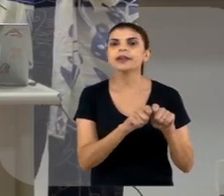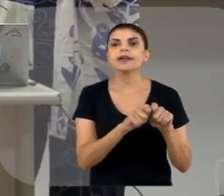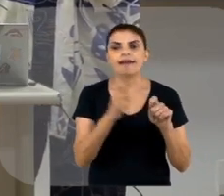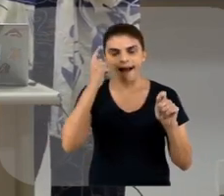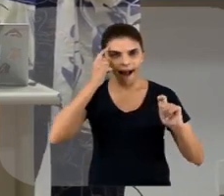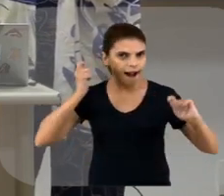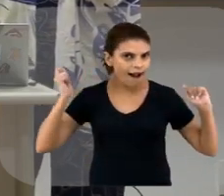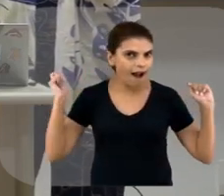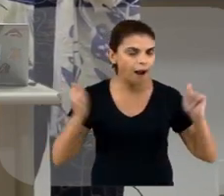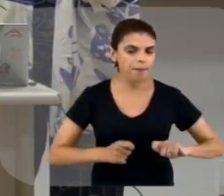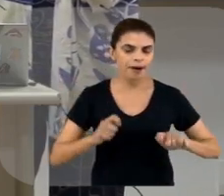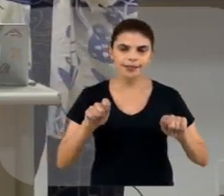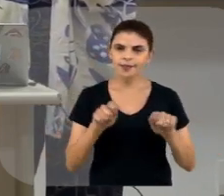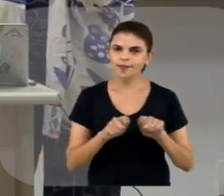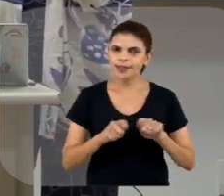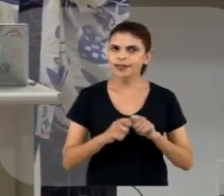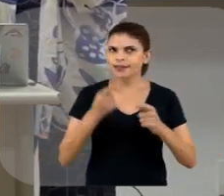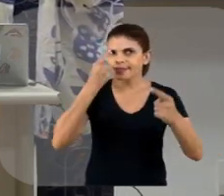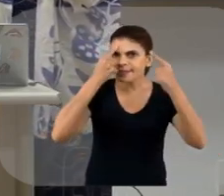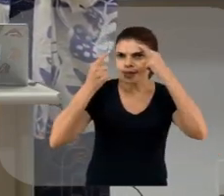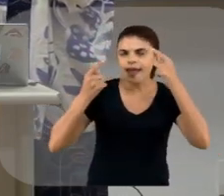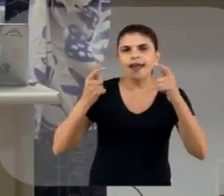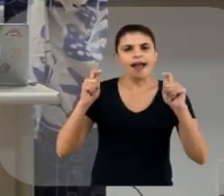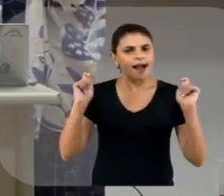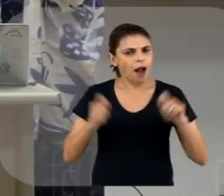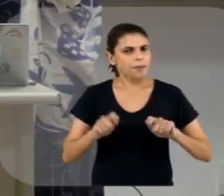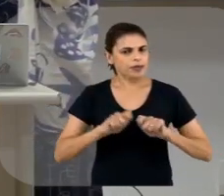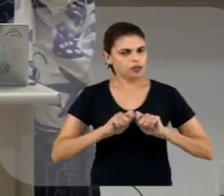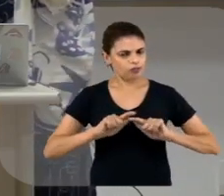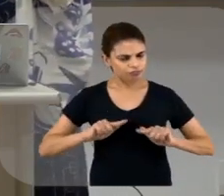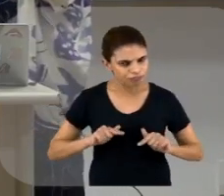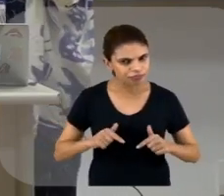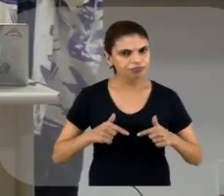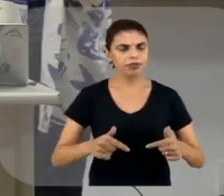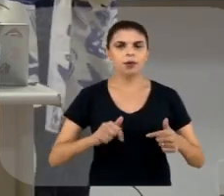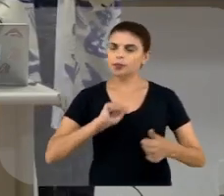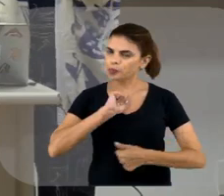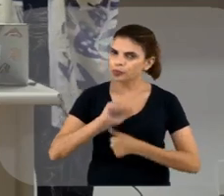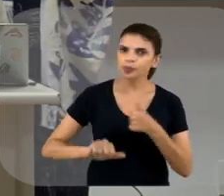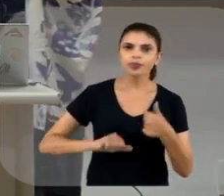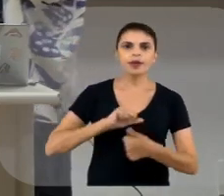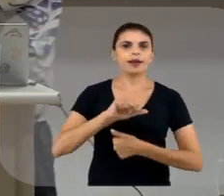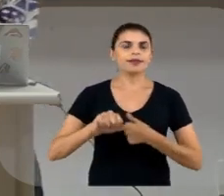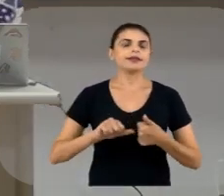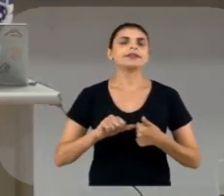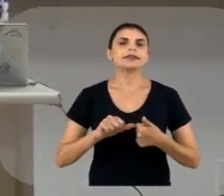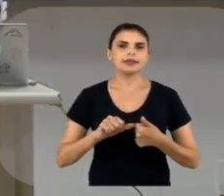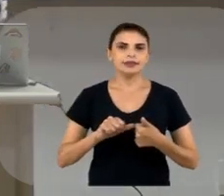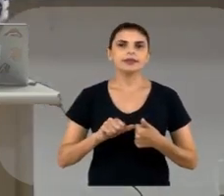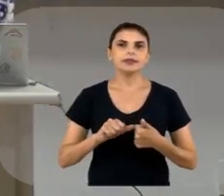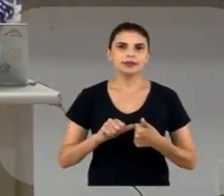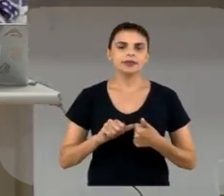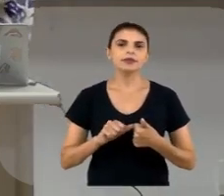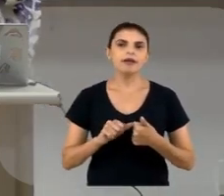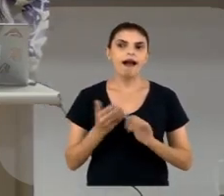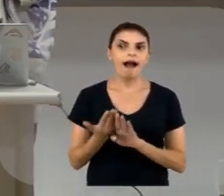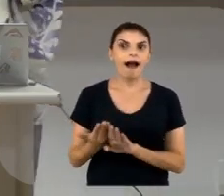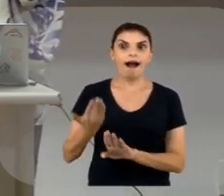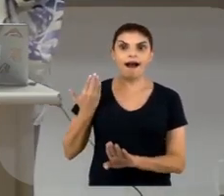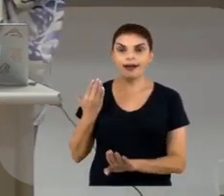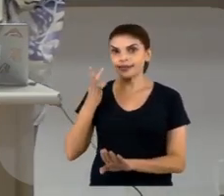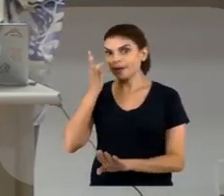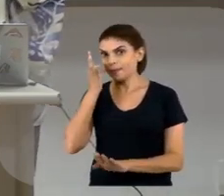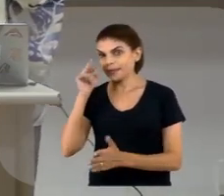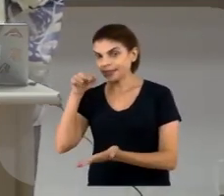de fazer, né, de, enfim, essa, essa mudança, basicamente, do